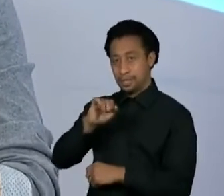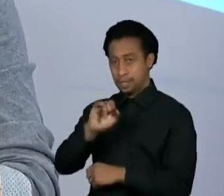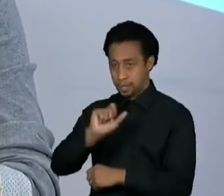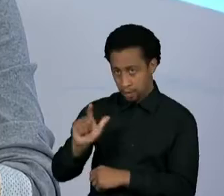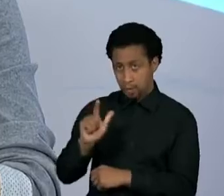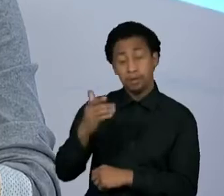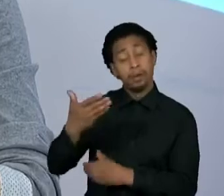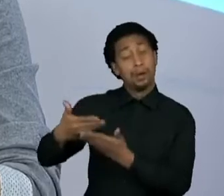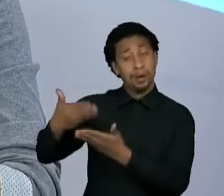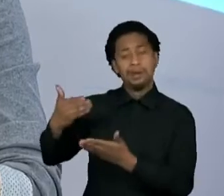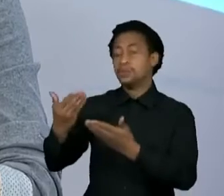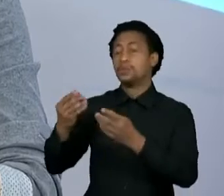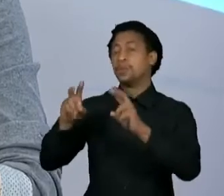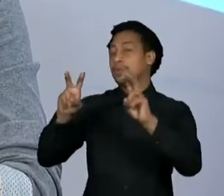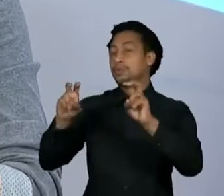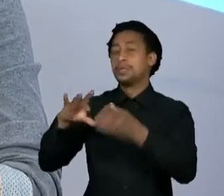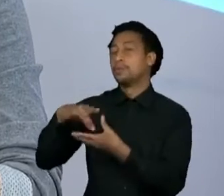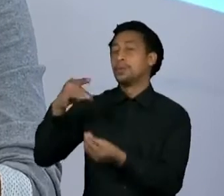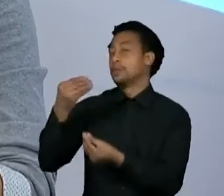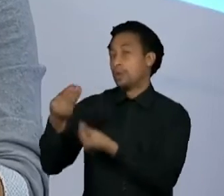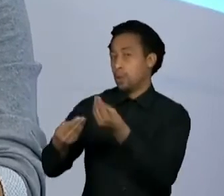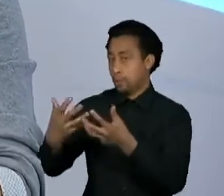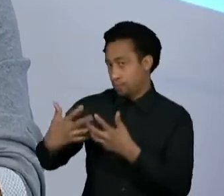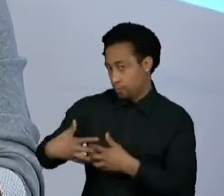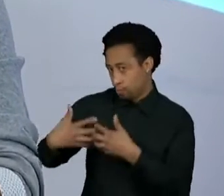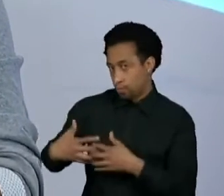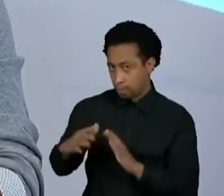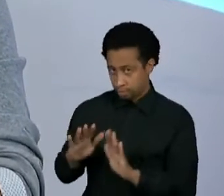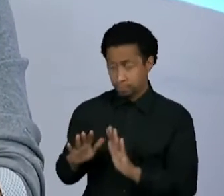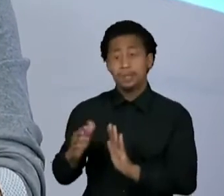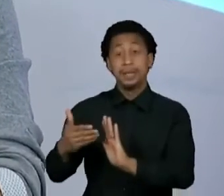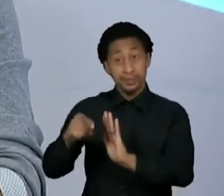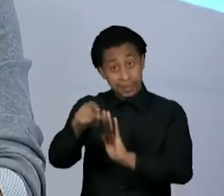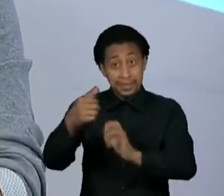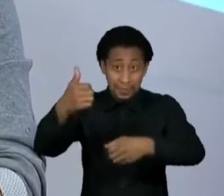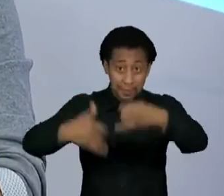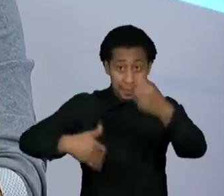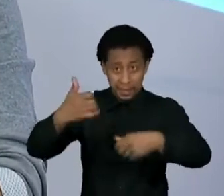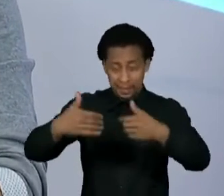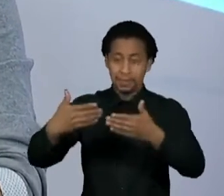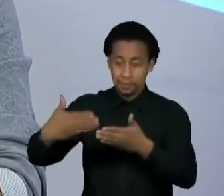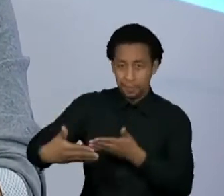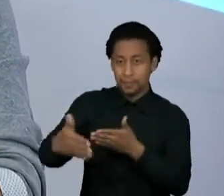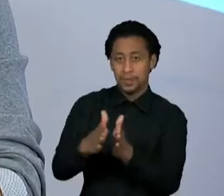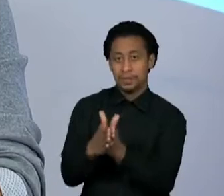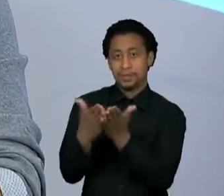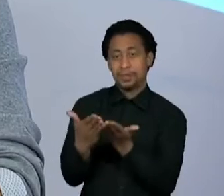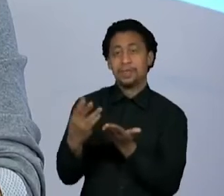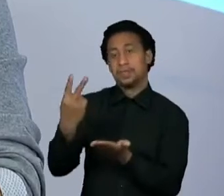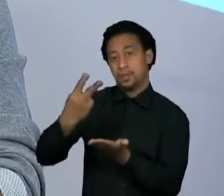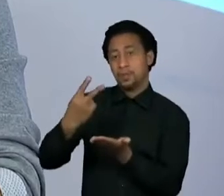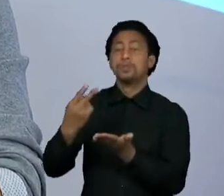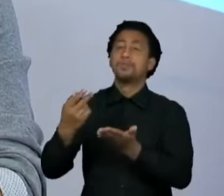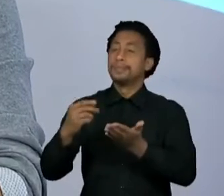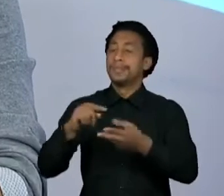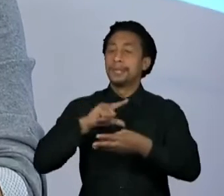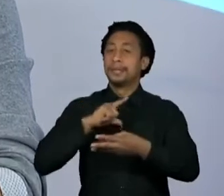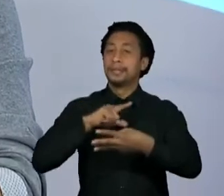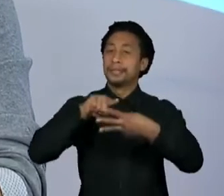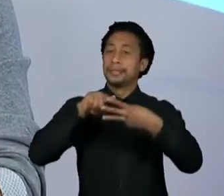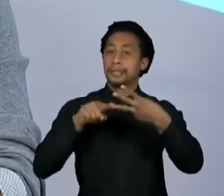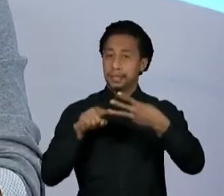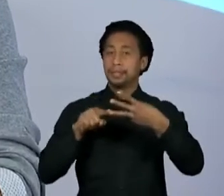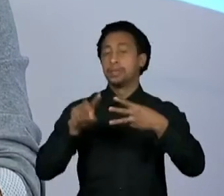contou numa recente entrevista que nesse segundo volume serão apontados 3 elementos básicos que devem ser observados